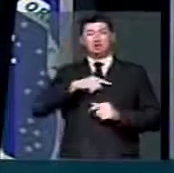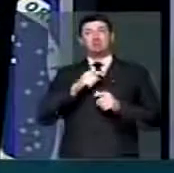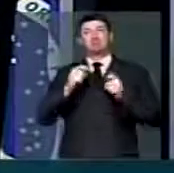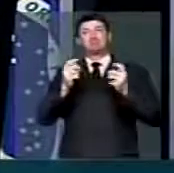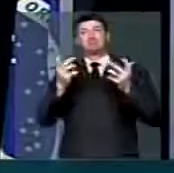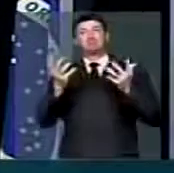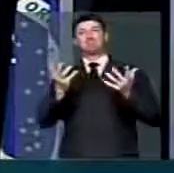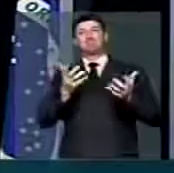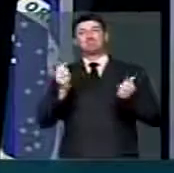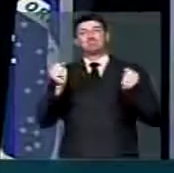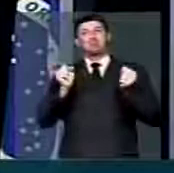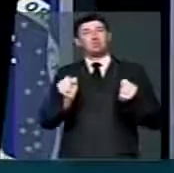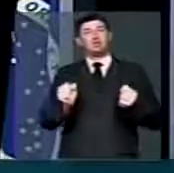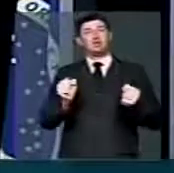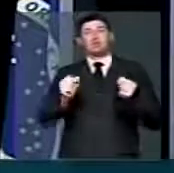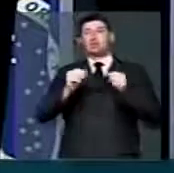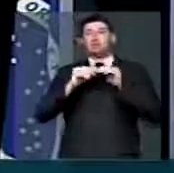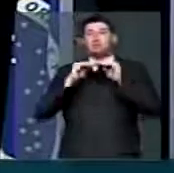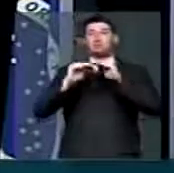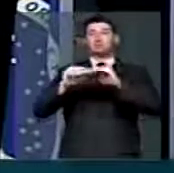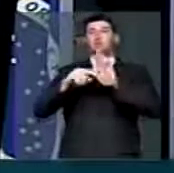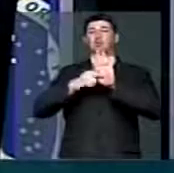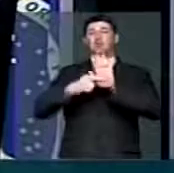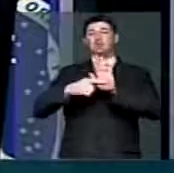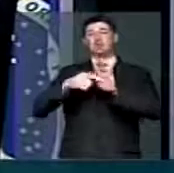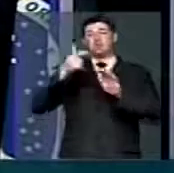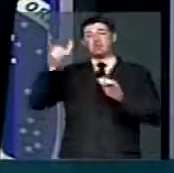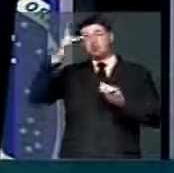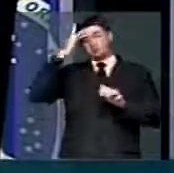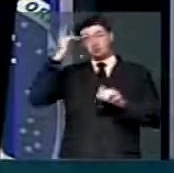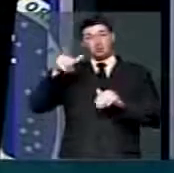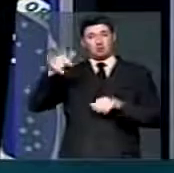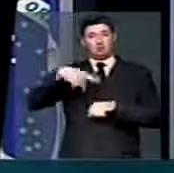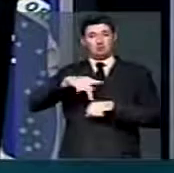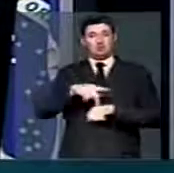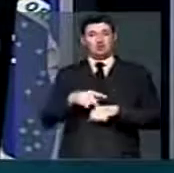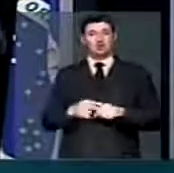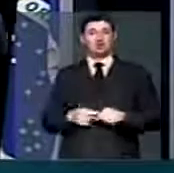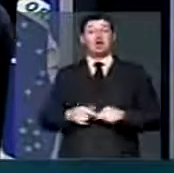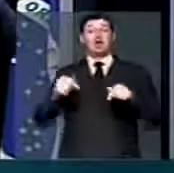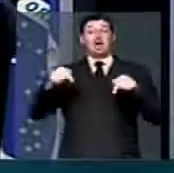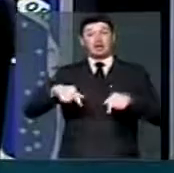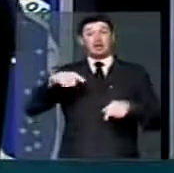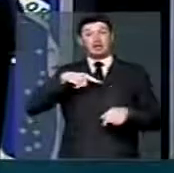pudesse dizer para os estrangeiros que nesse país tem